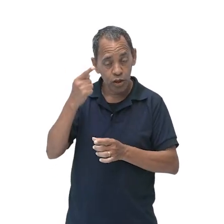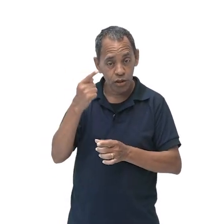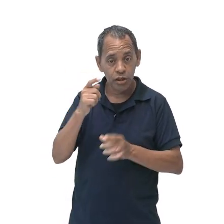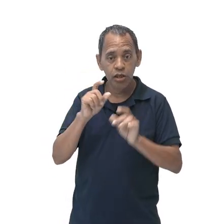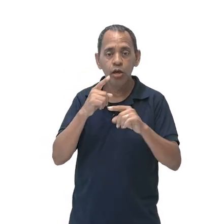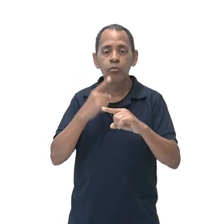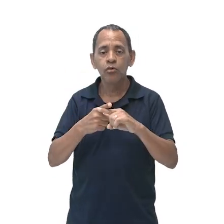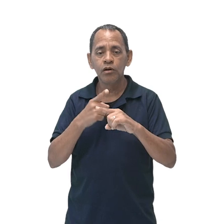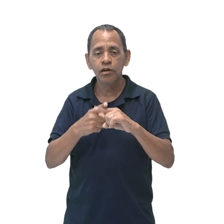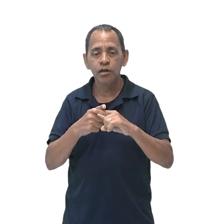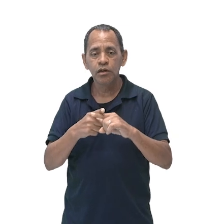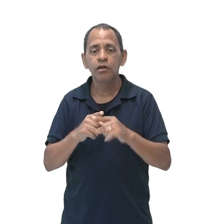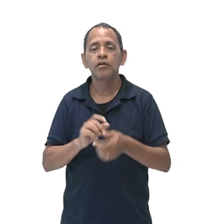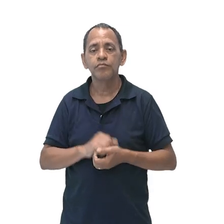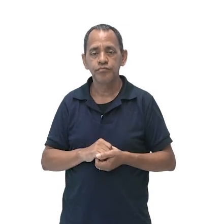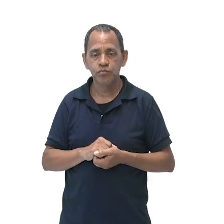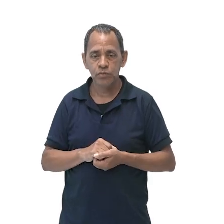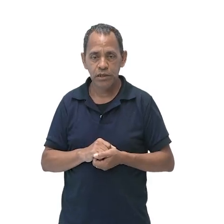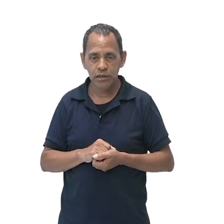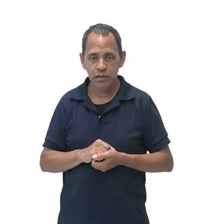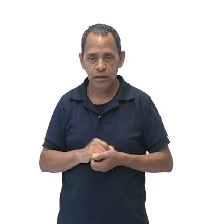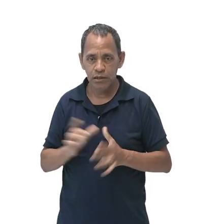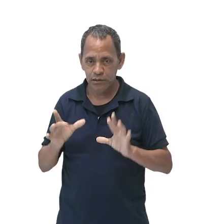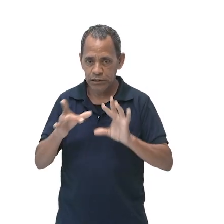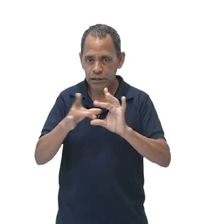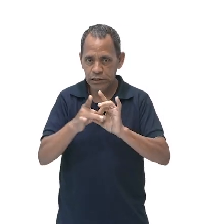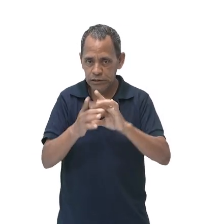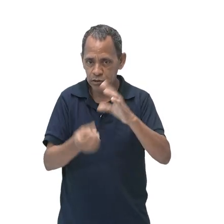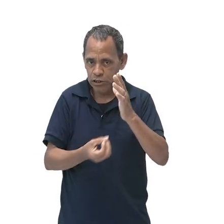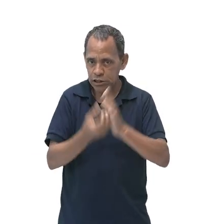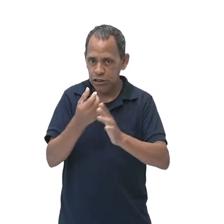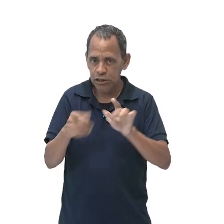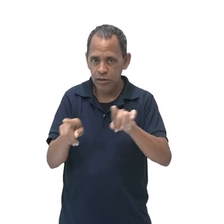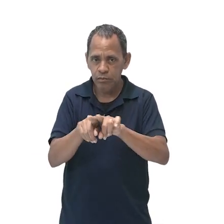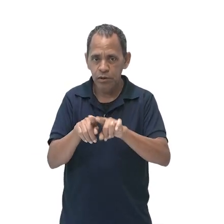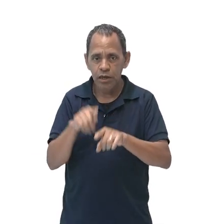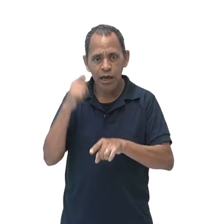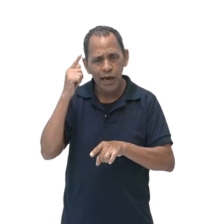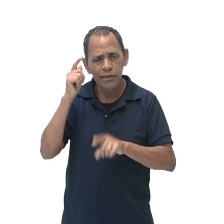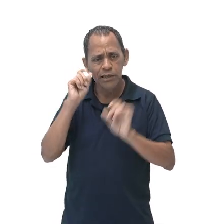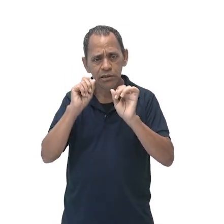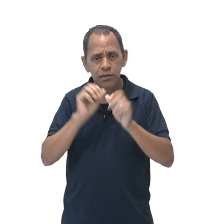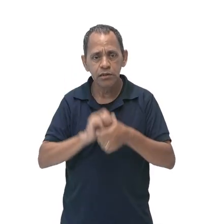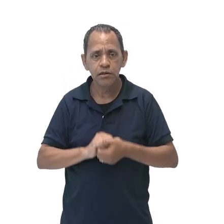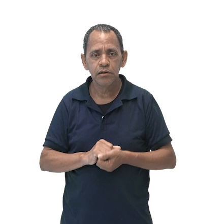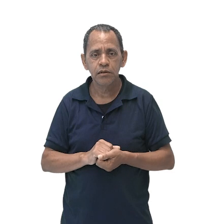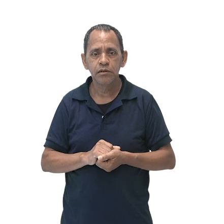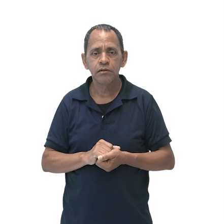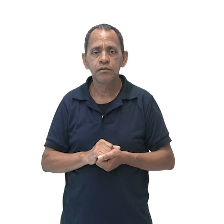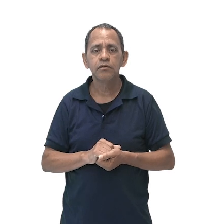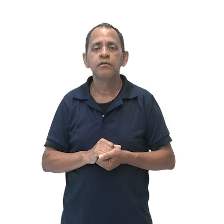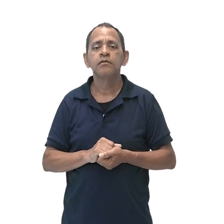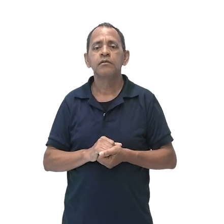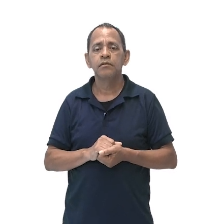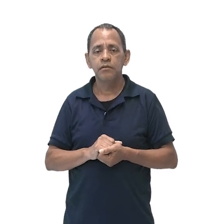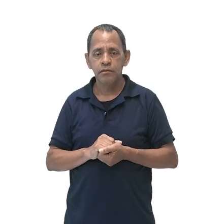dela, pela conexão que ela estabelece entre os enunciados. Qual é essa ideia, pessoal? A ideia